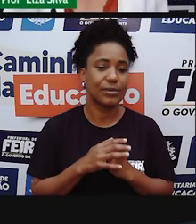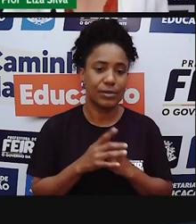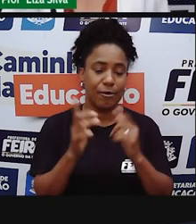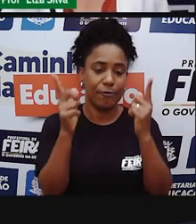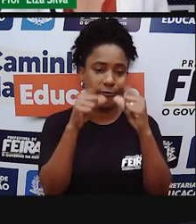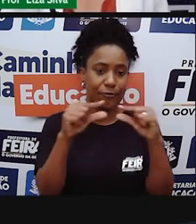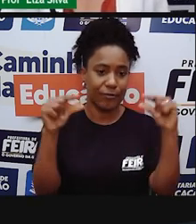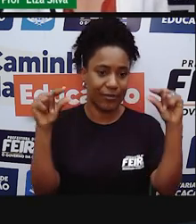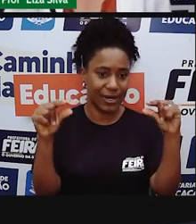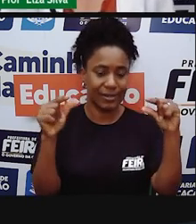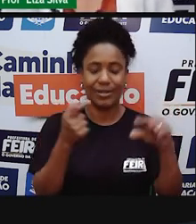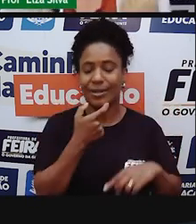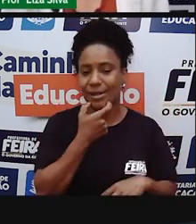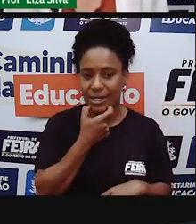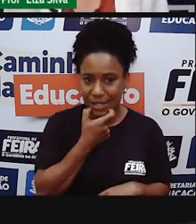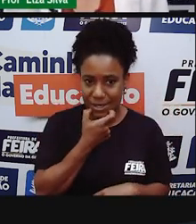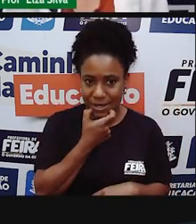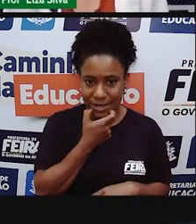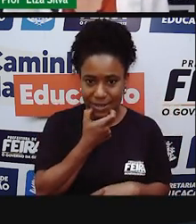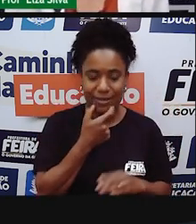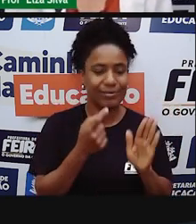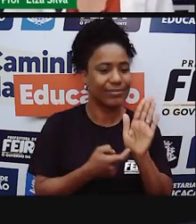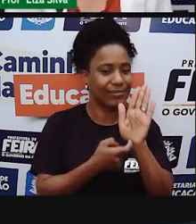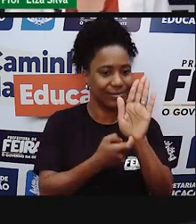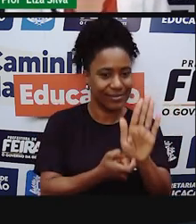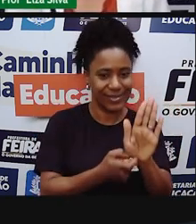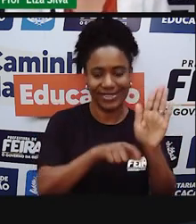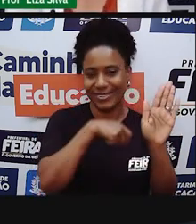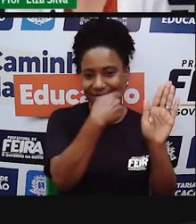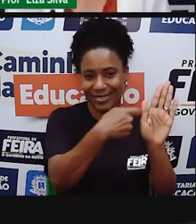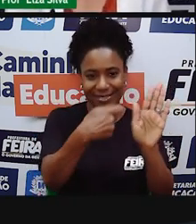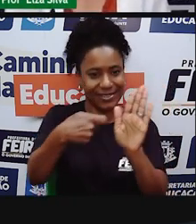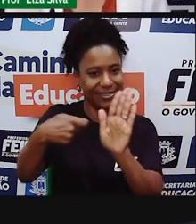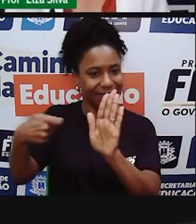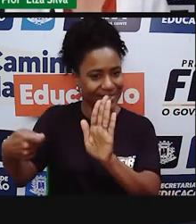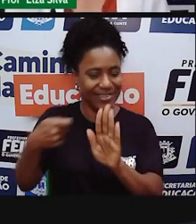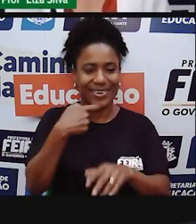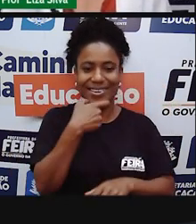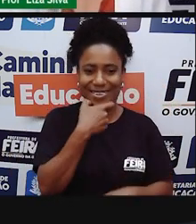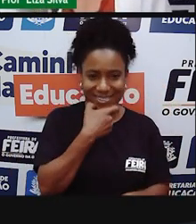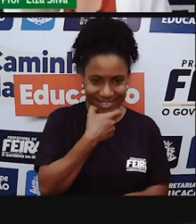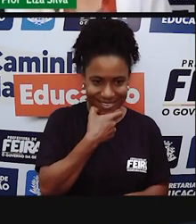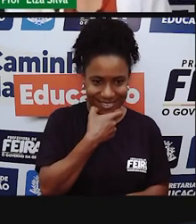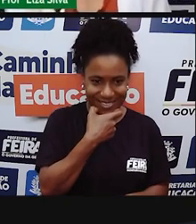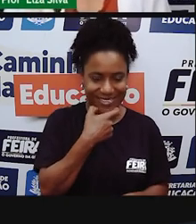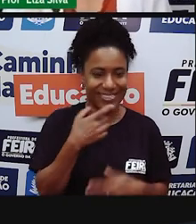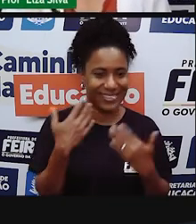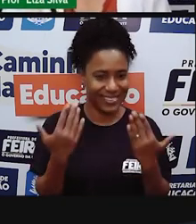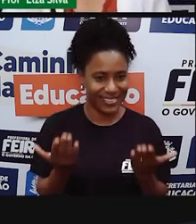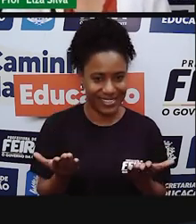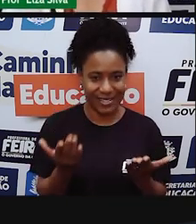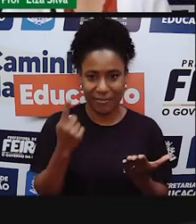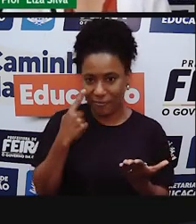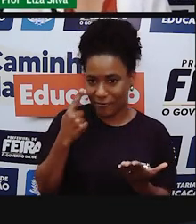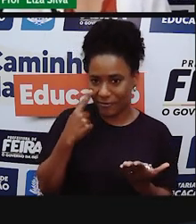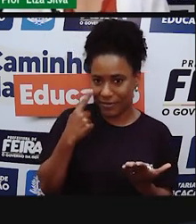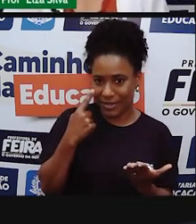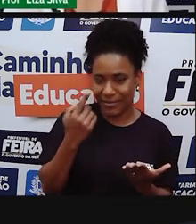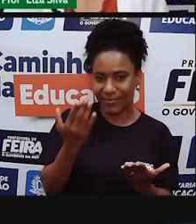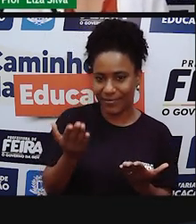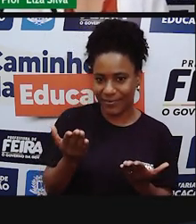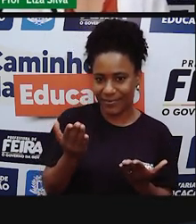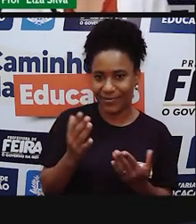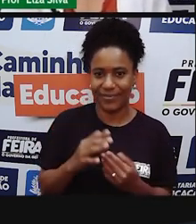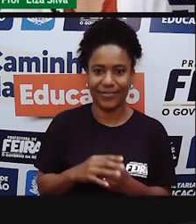em inglês, apresentando-nos os membros de sua família, ok? Veja um exemplo ao lado. That is